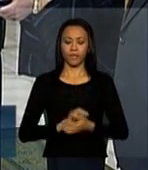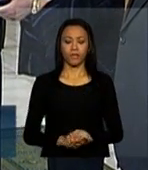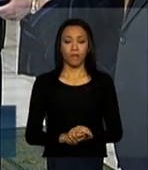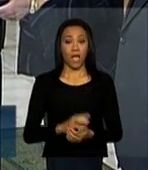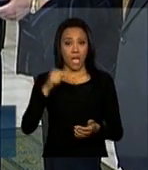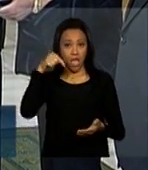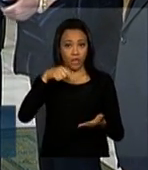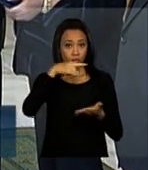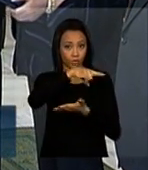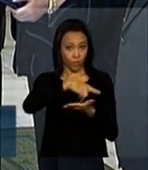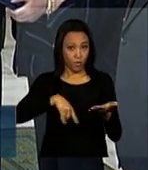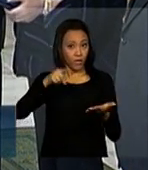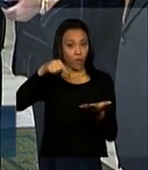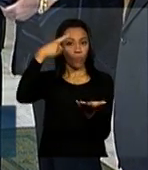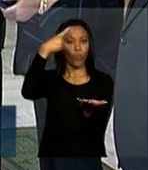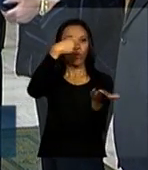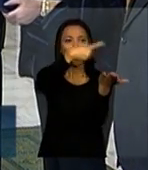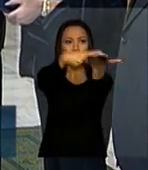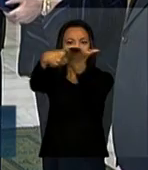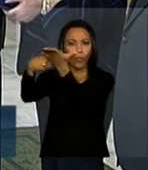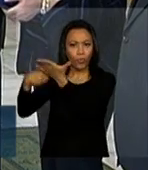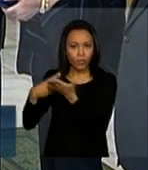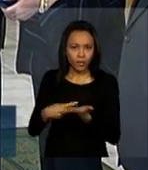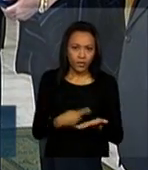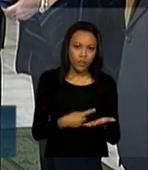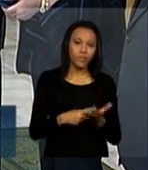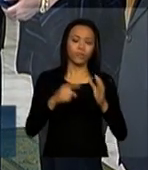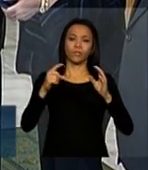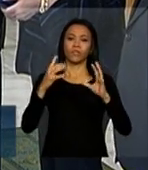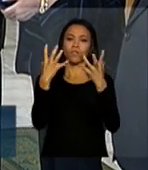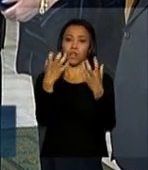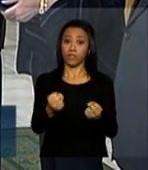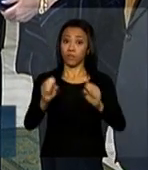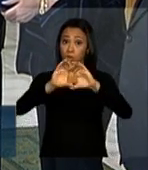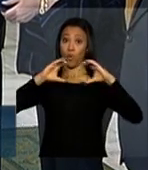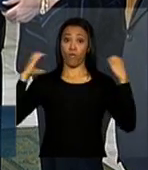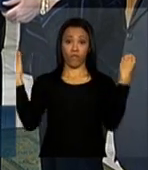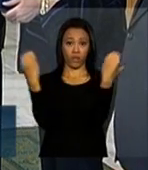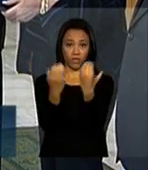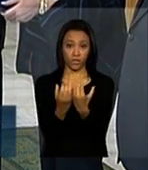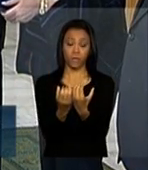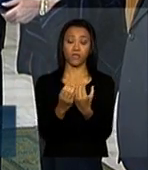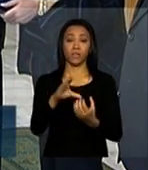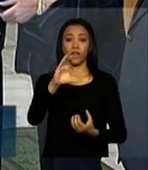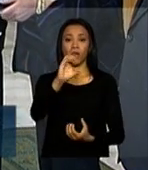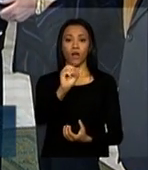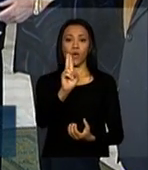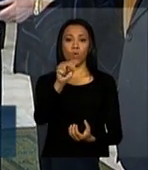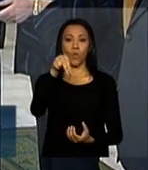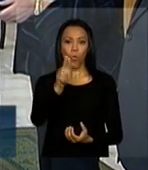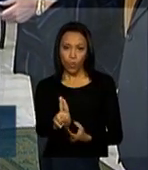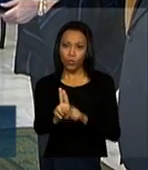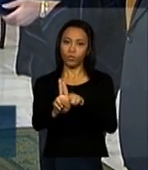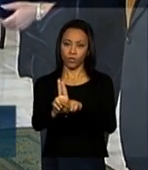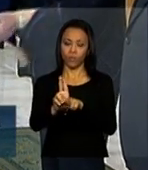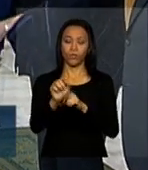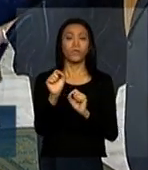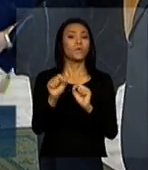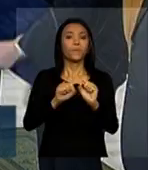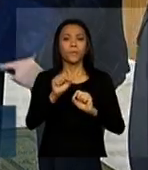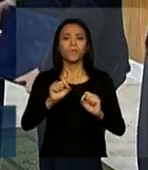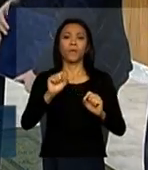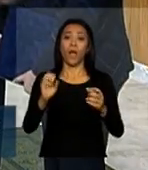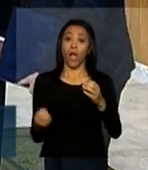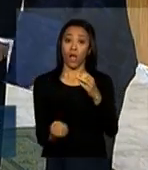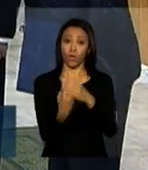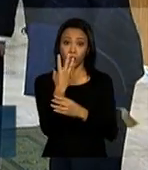Essa convenção é um tratado adotado pela Conferência das Nações Unidas sobre Relações e Imunidades Diplomáticas,